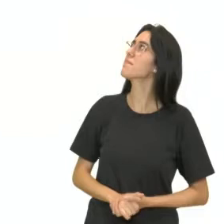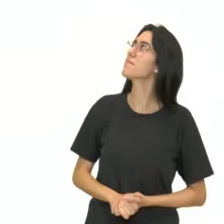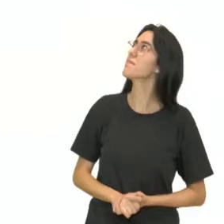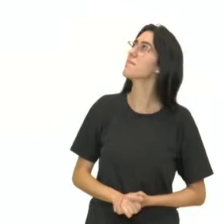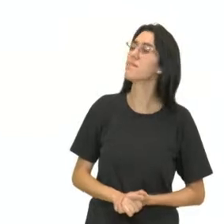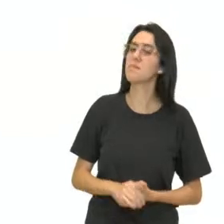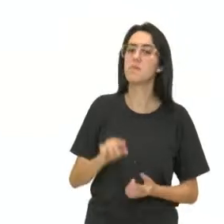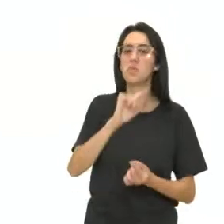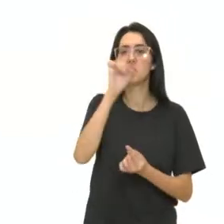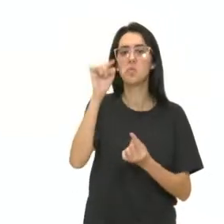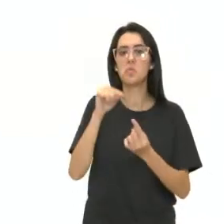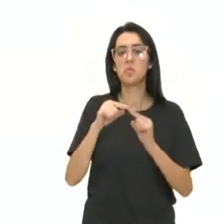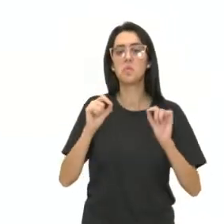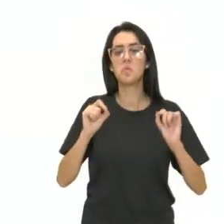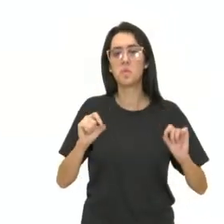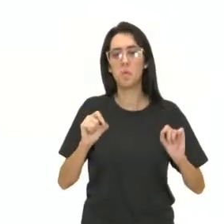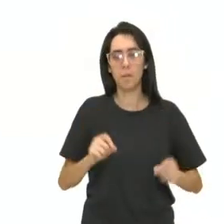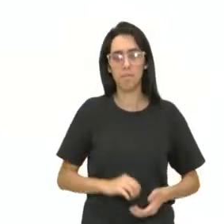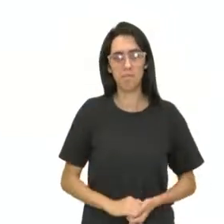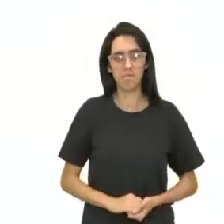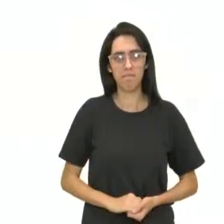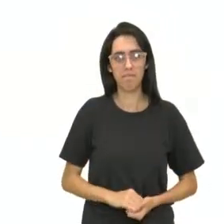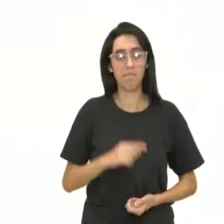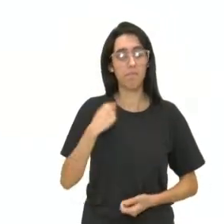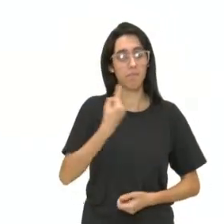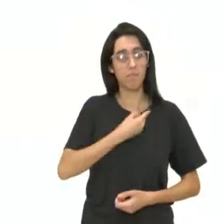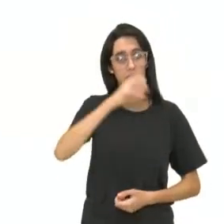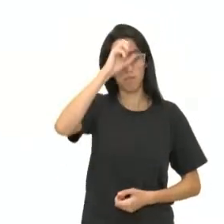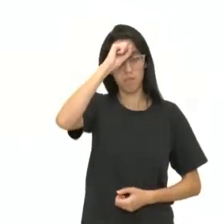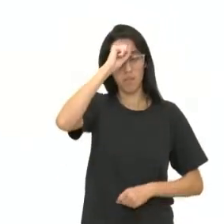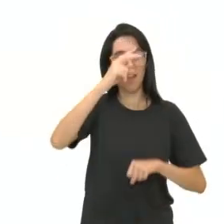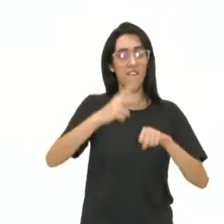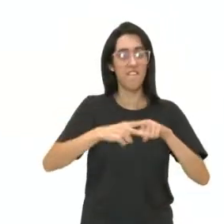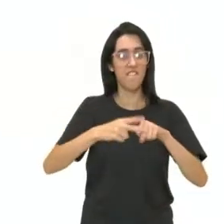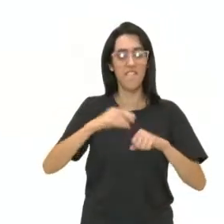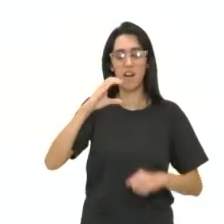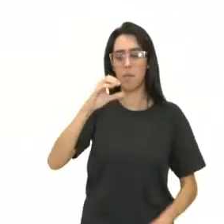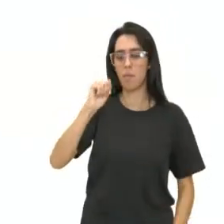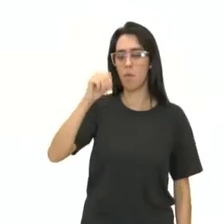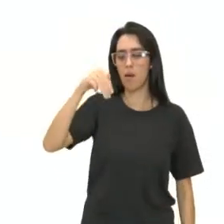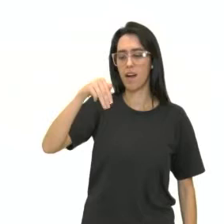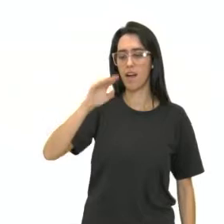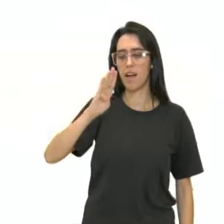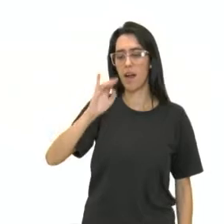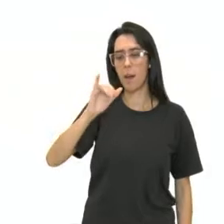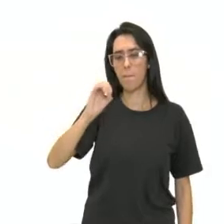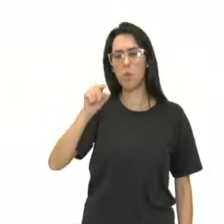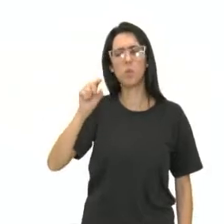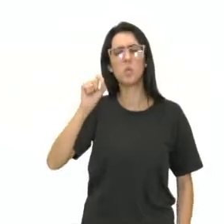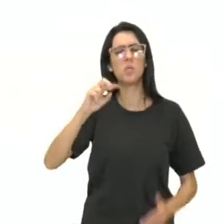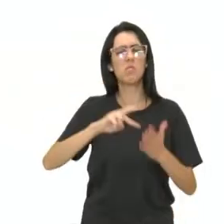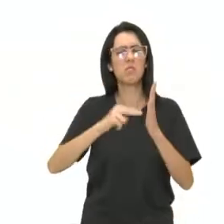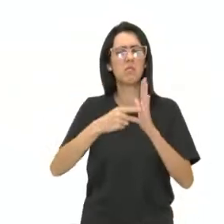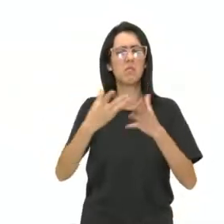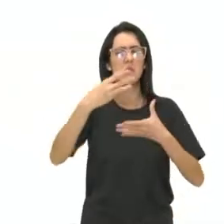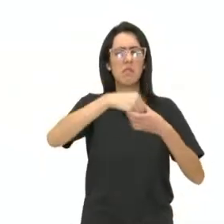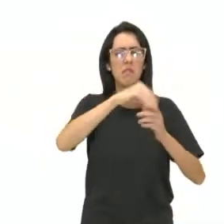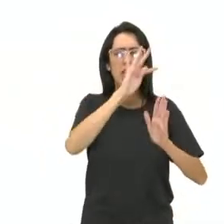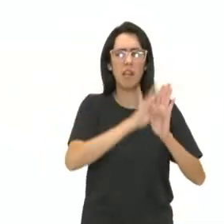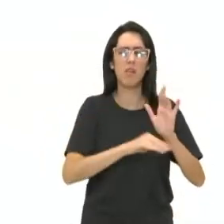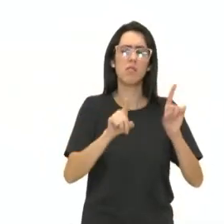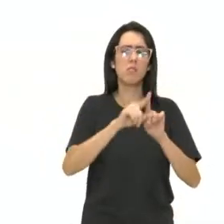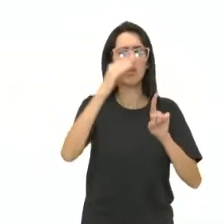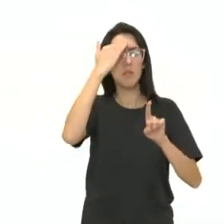da nossa aula? Compreender os verbos de câmbio e suas funções dentro do texto. Reconhecer os efeitos de